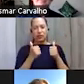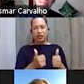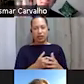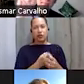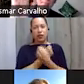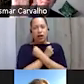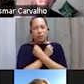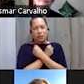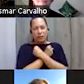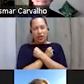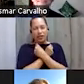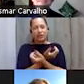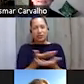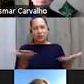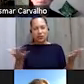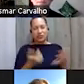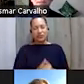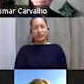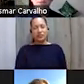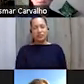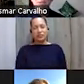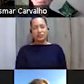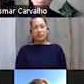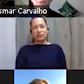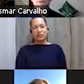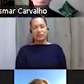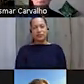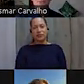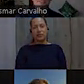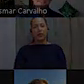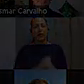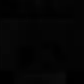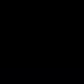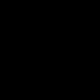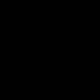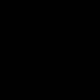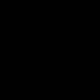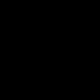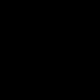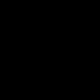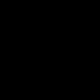todos. Bom trabalho para vocês e um bom final de dia. Sim?